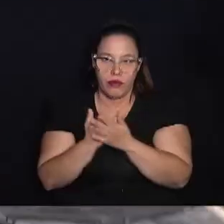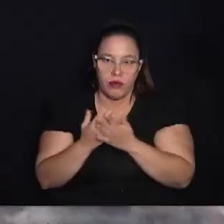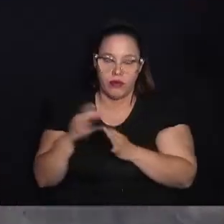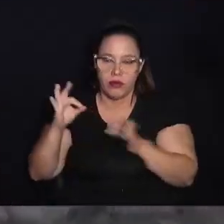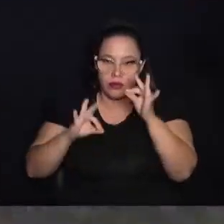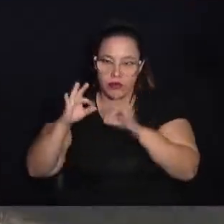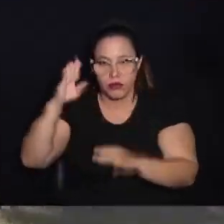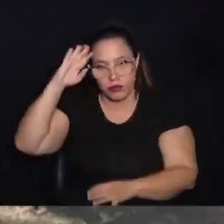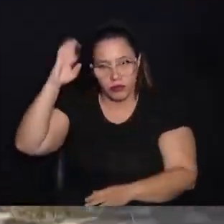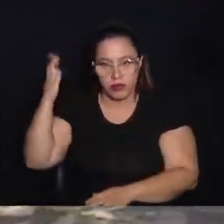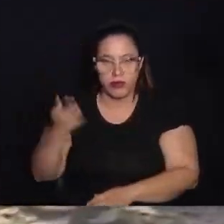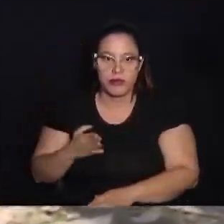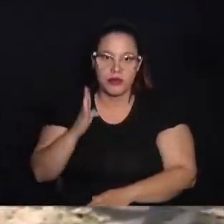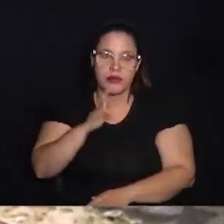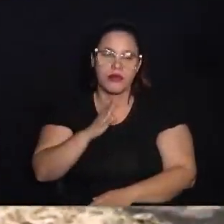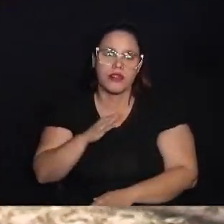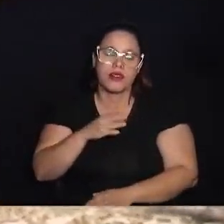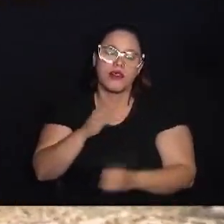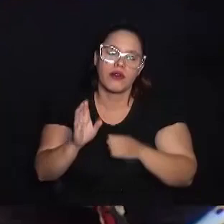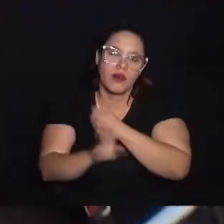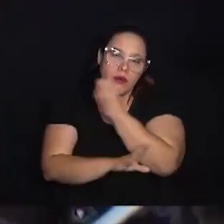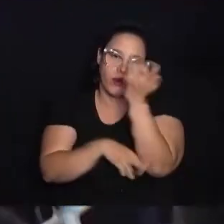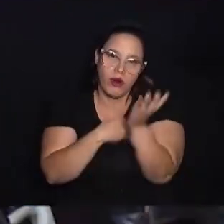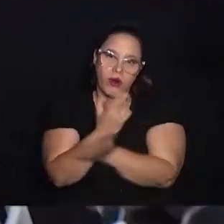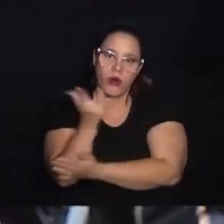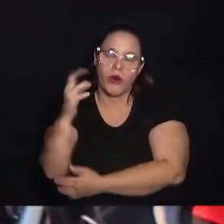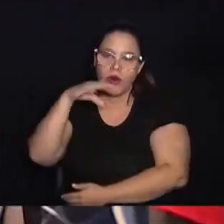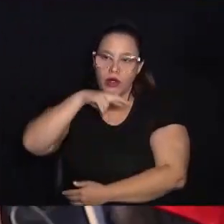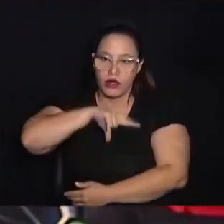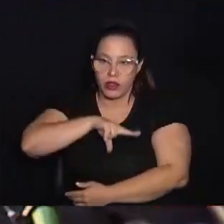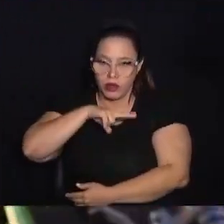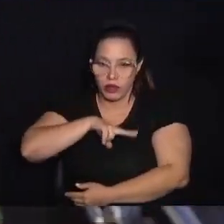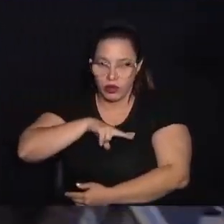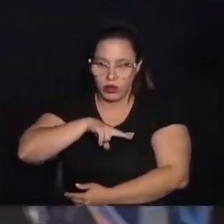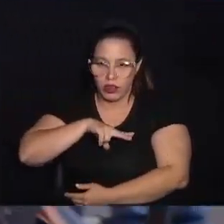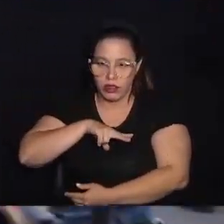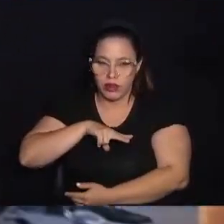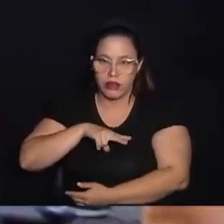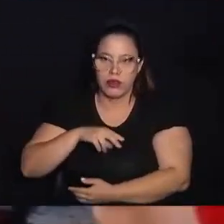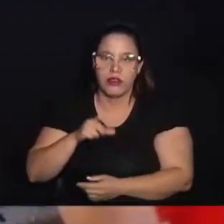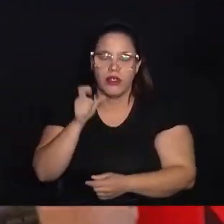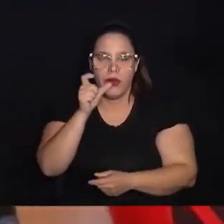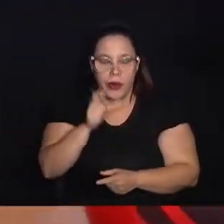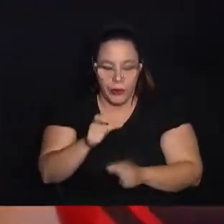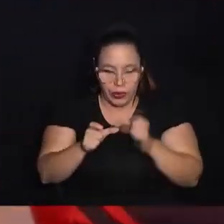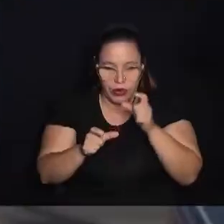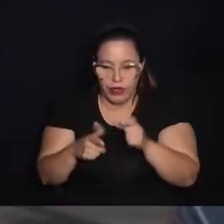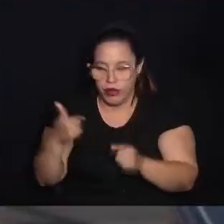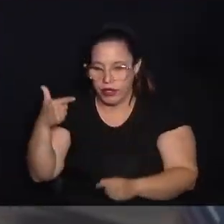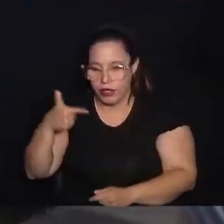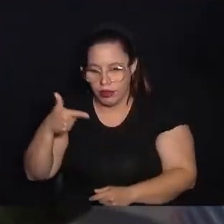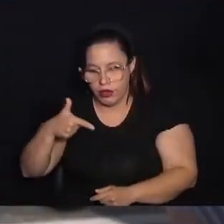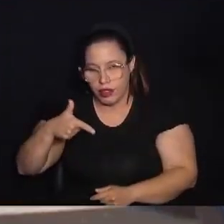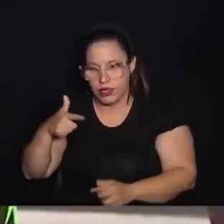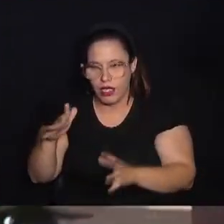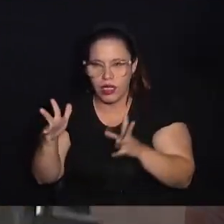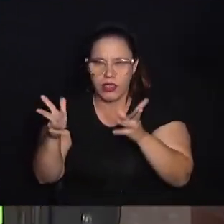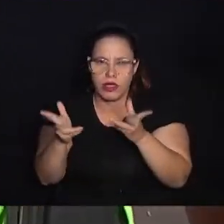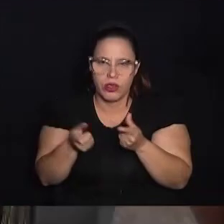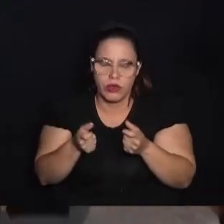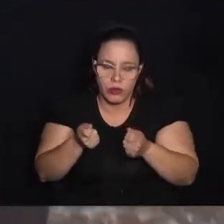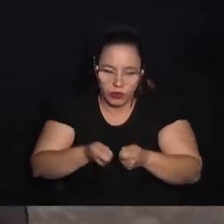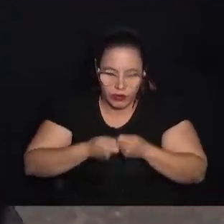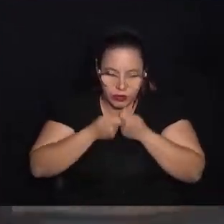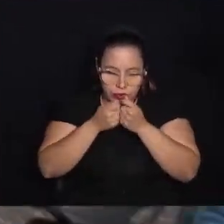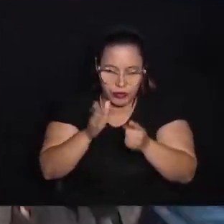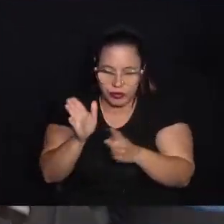Cadetes e o parque Portugal o trajeto teve paradas em cada um um dos sete locais e foram apresentados